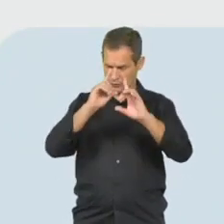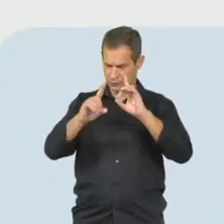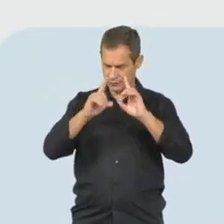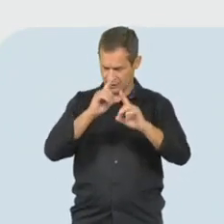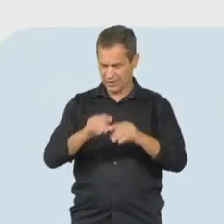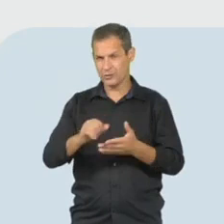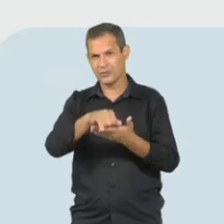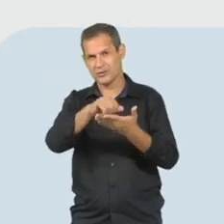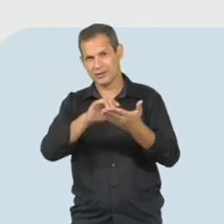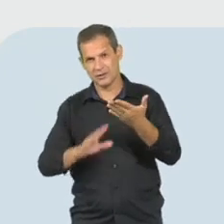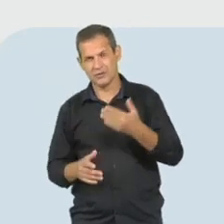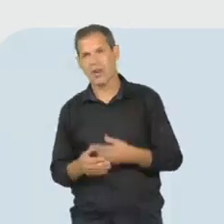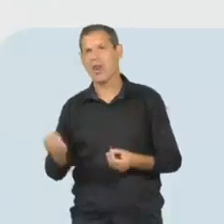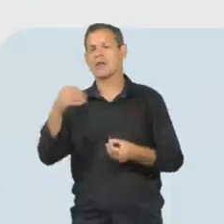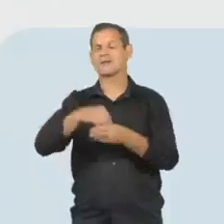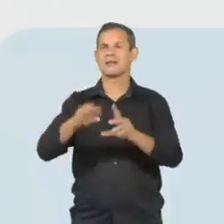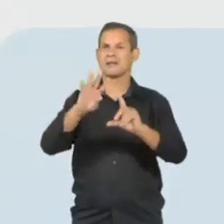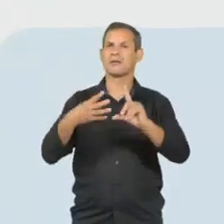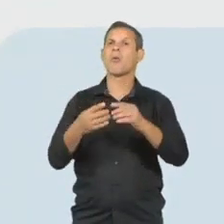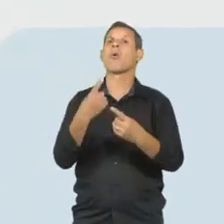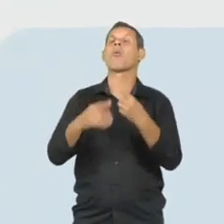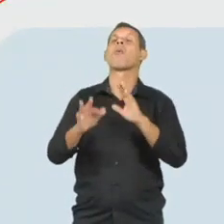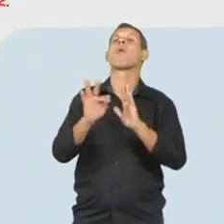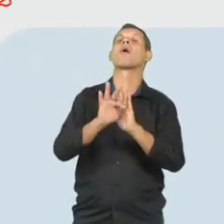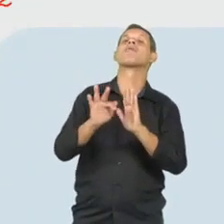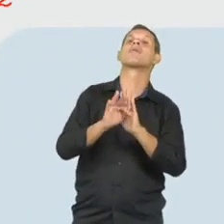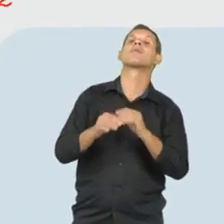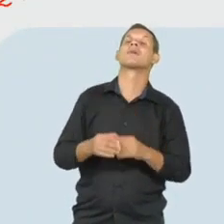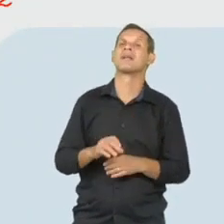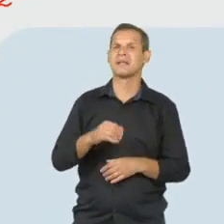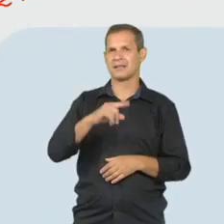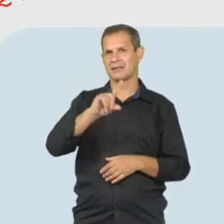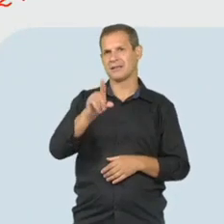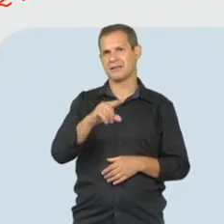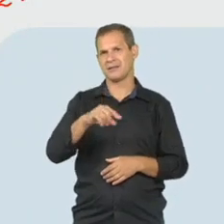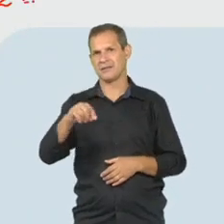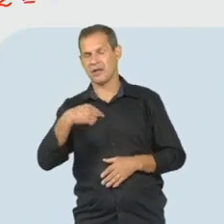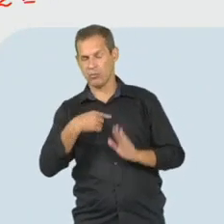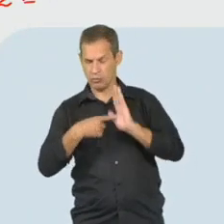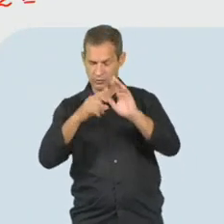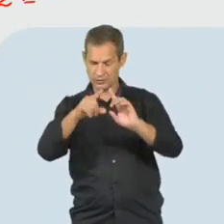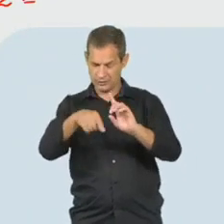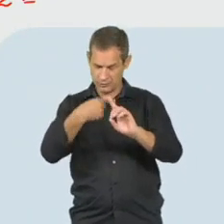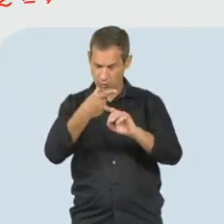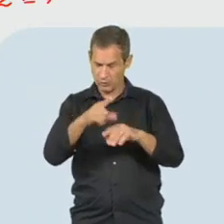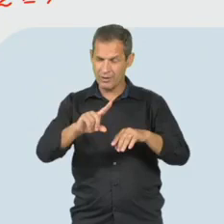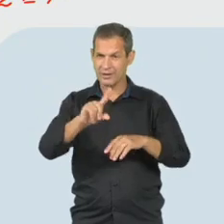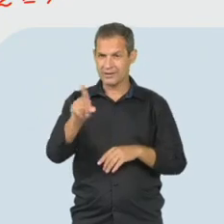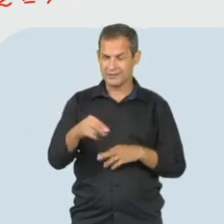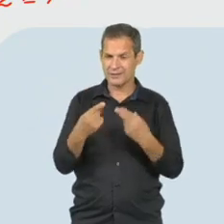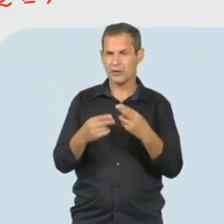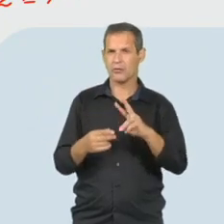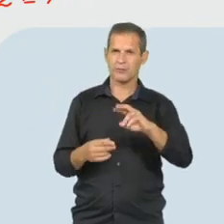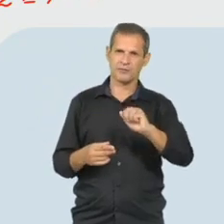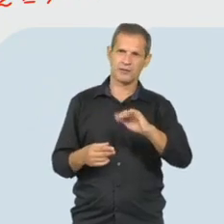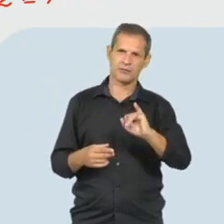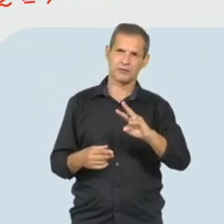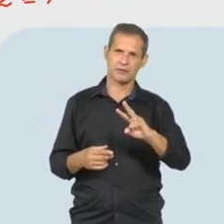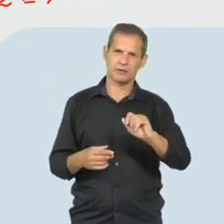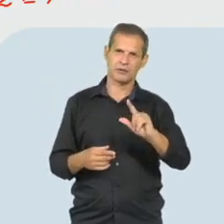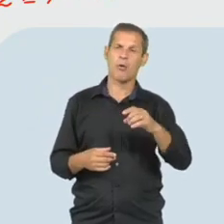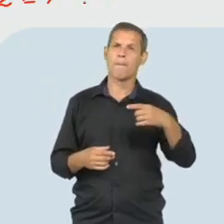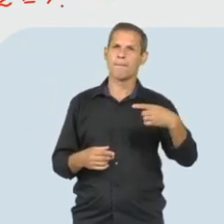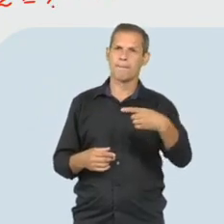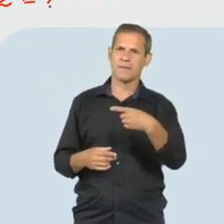do exercício dentro da tabela. Qual vai ser a fórmula? A fórmula vai ser Z, eu vou mostrar daqui a pouquinho de novo. Z é igual a variável